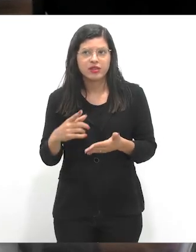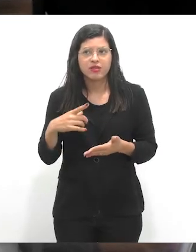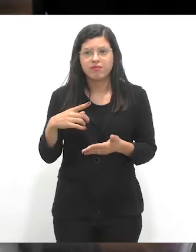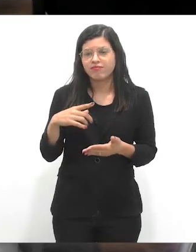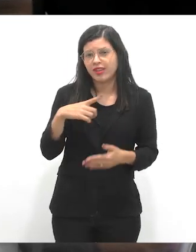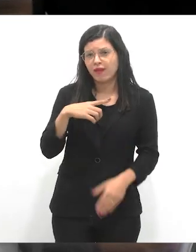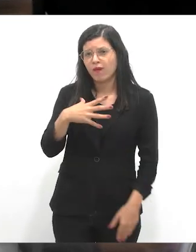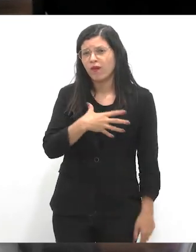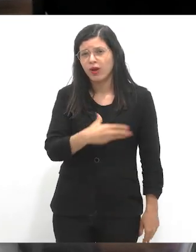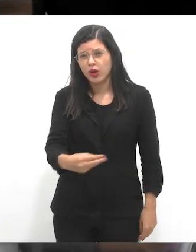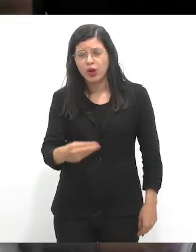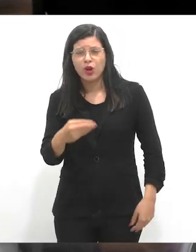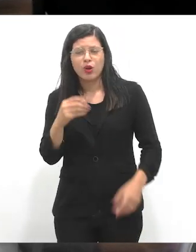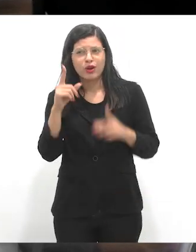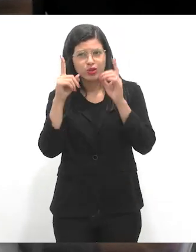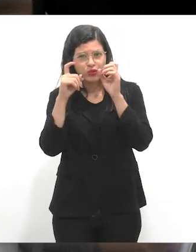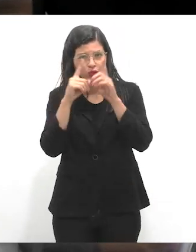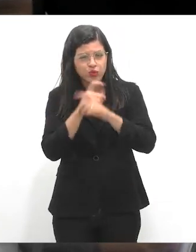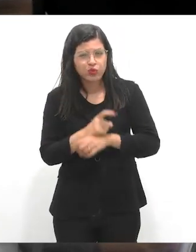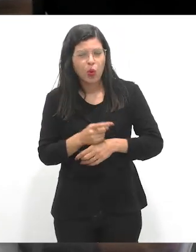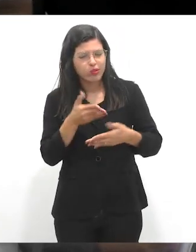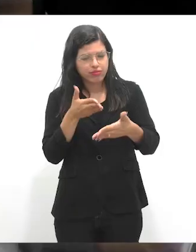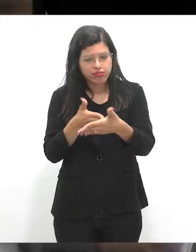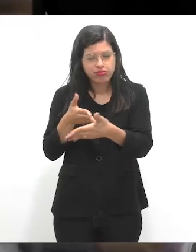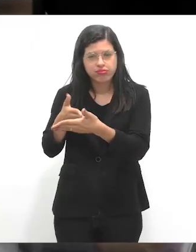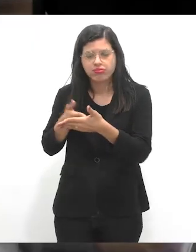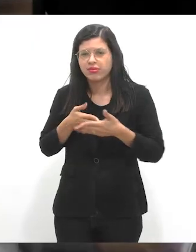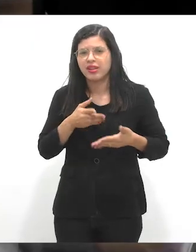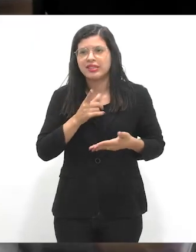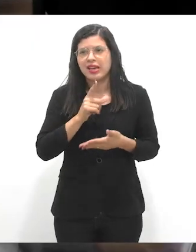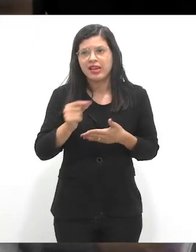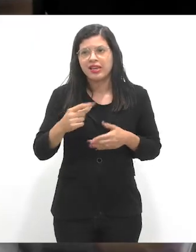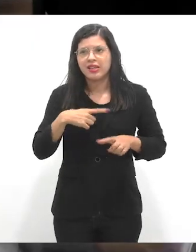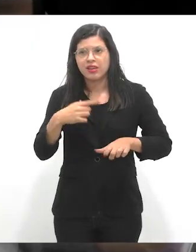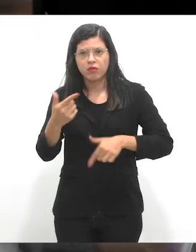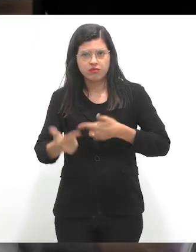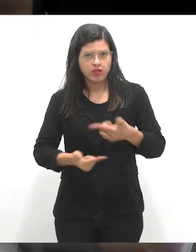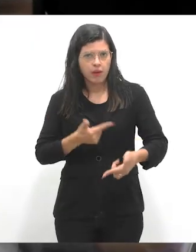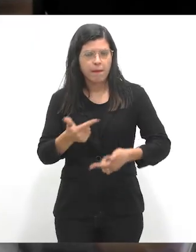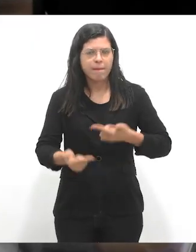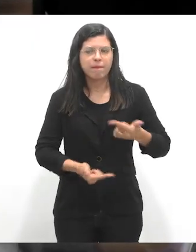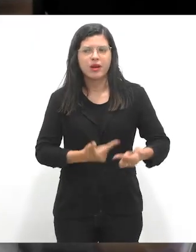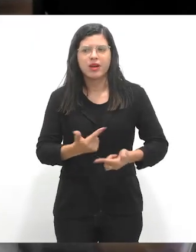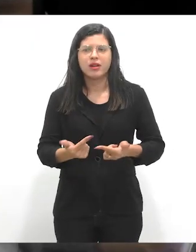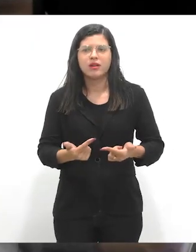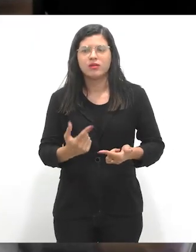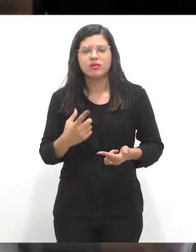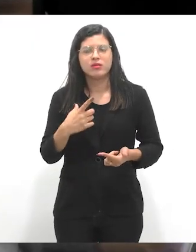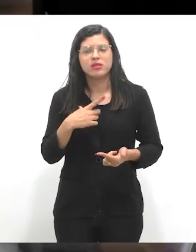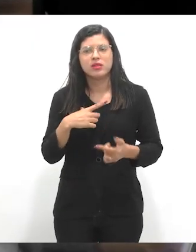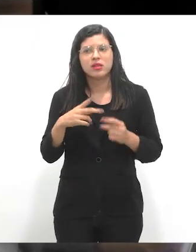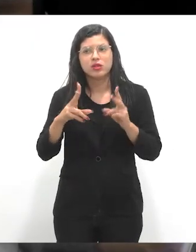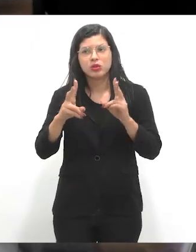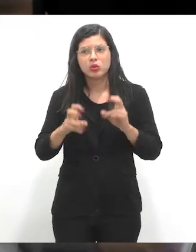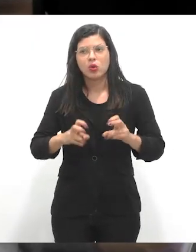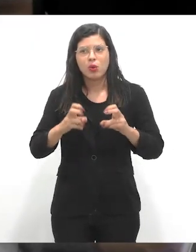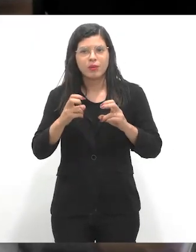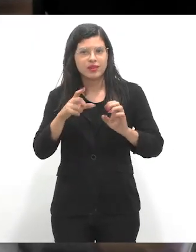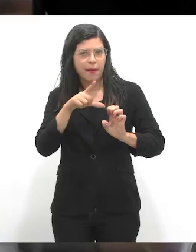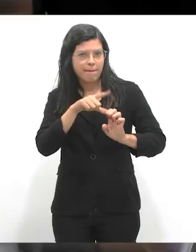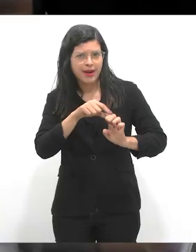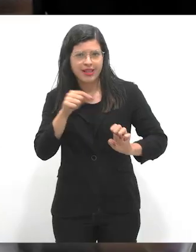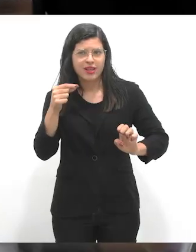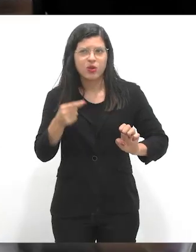filhos, então fica mais dificultoso de poder sair, ter um trabalho, né? E aí entra um pouco aquela questão